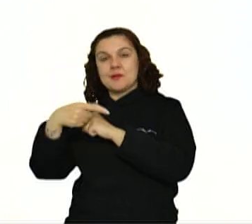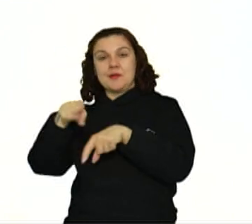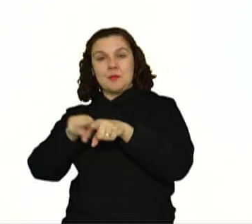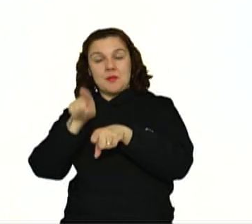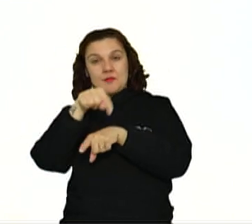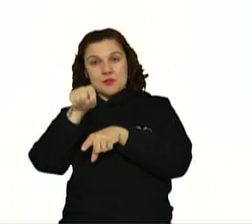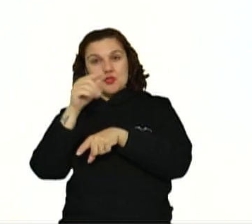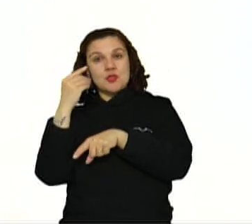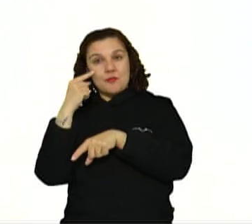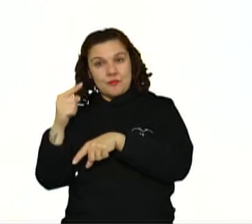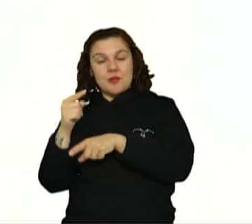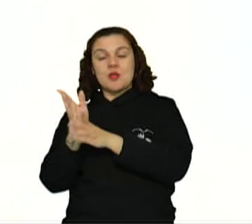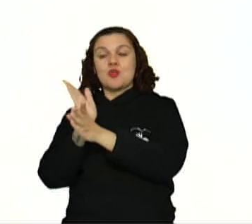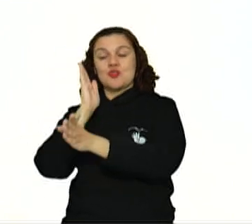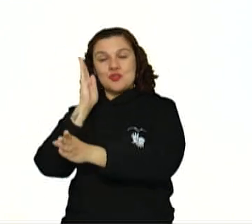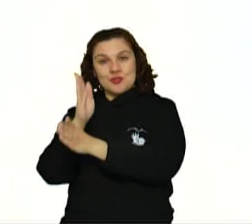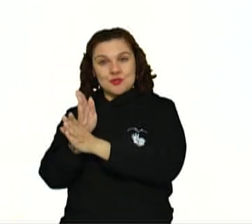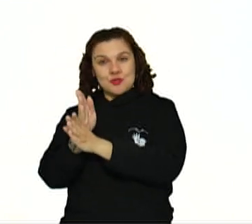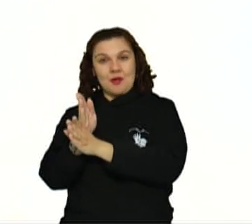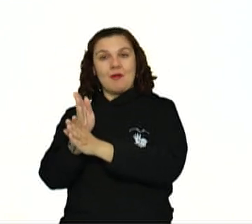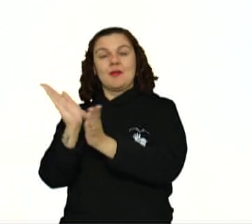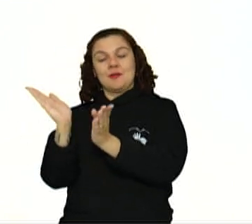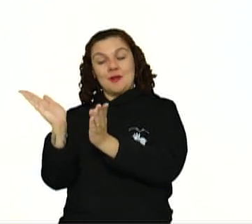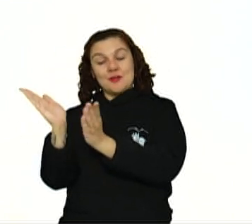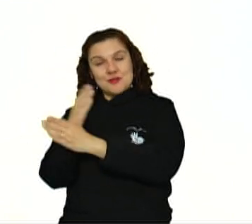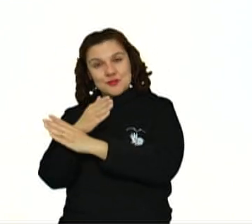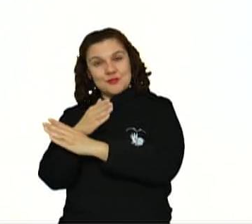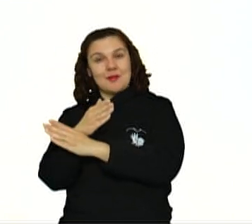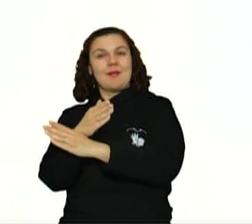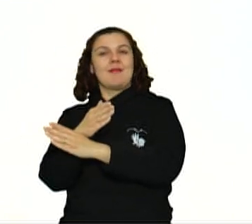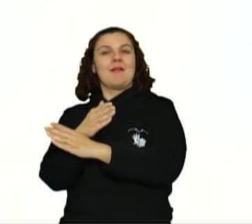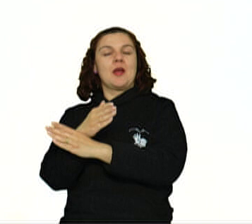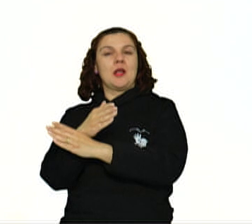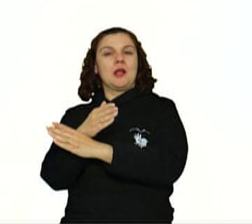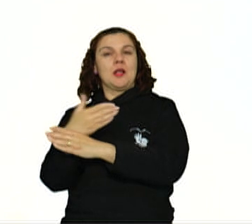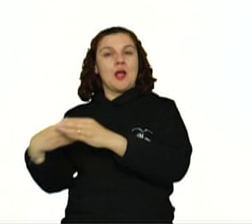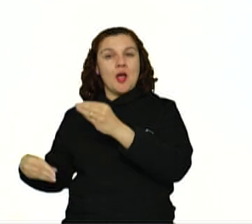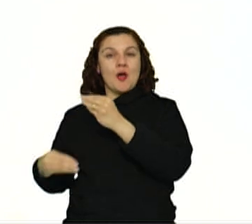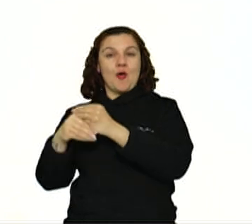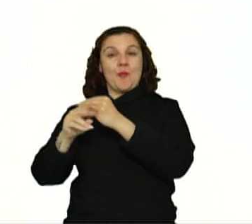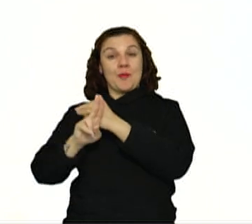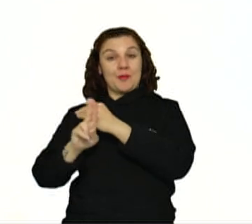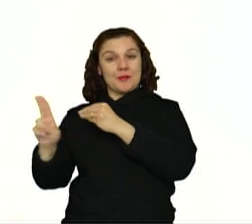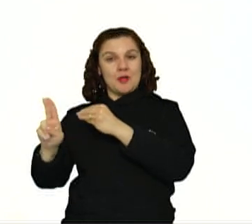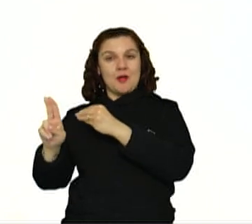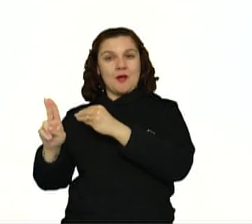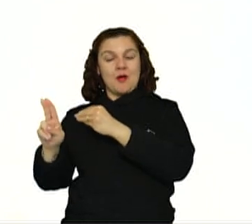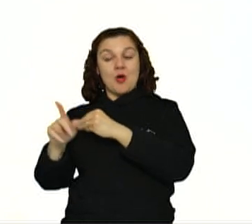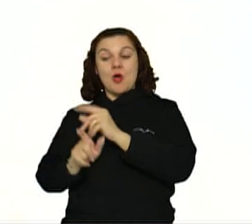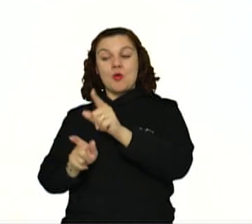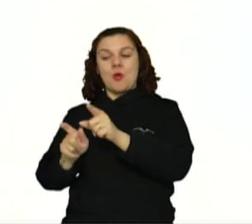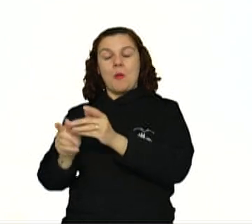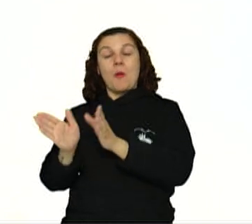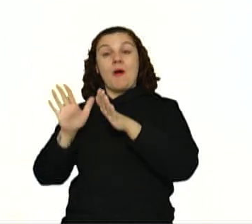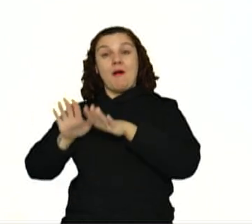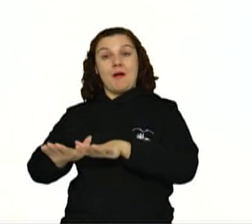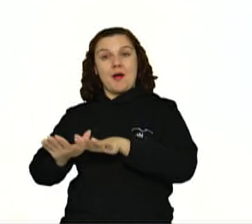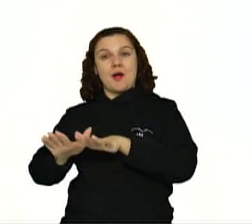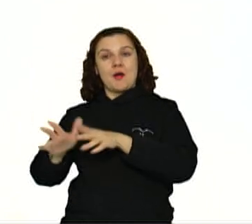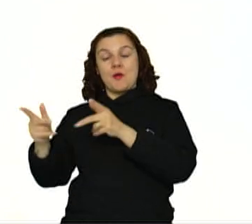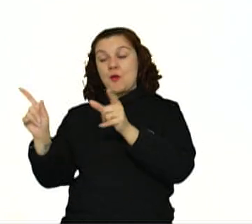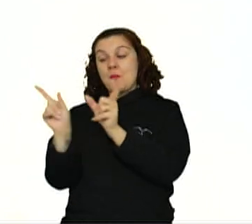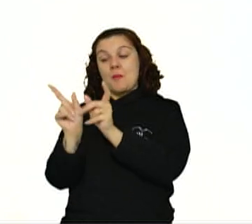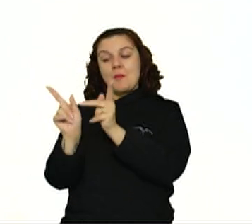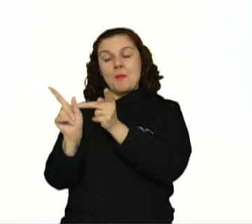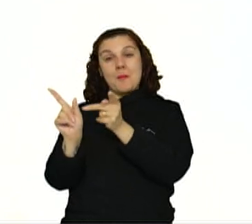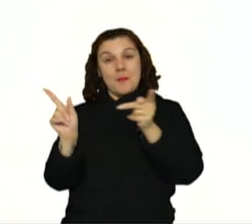já viram. Objeto direto, objeto indireto, complemento nominal, agente da passiva,